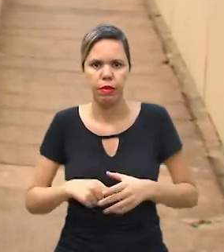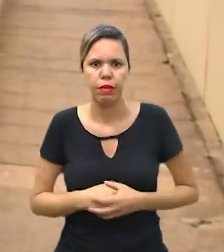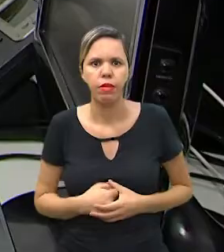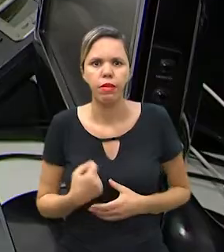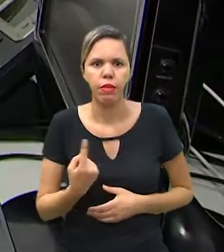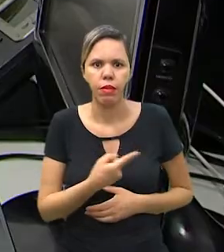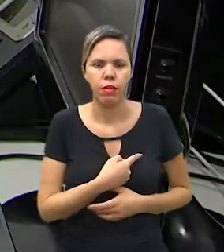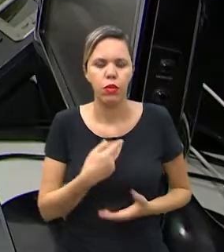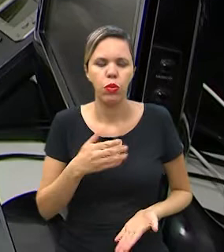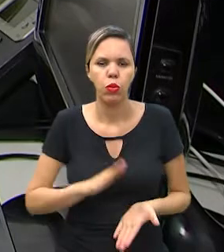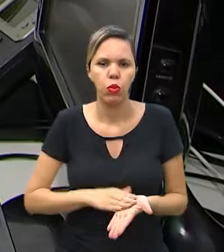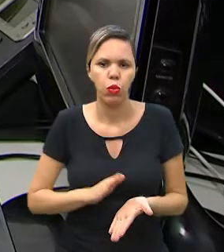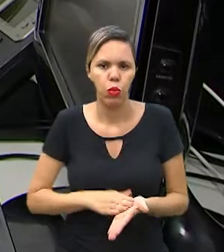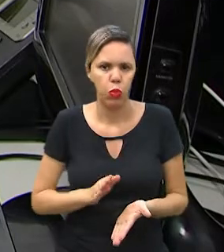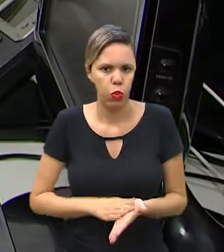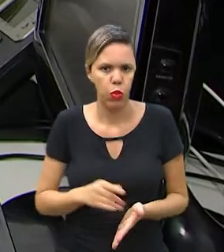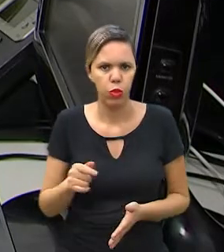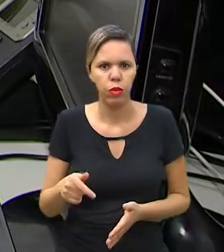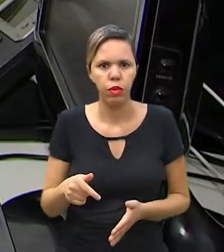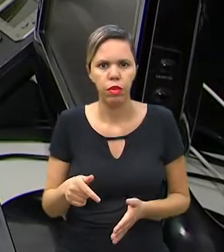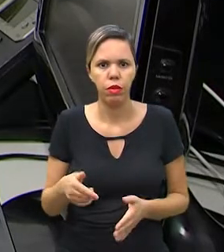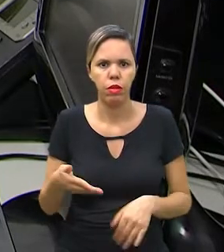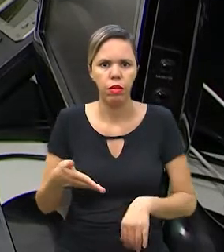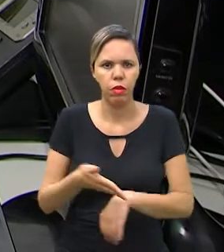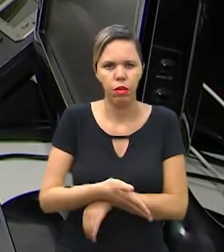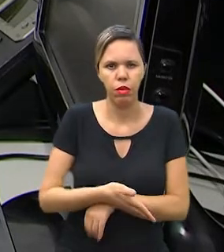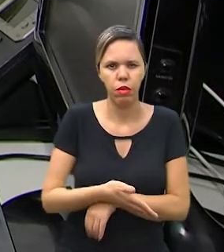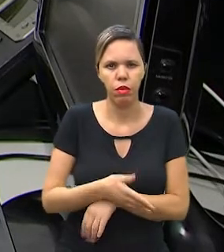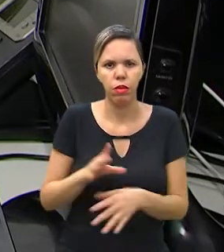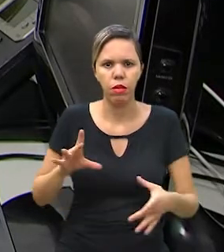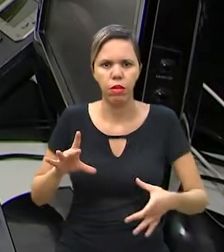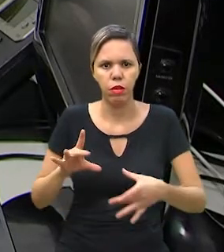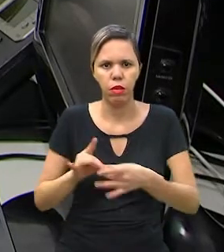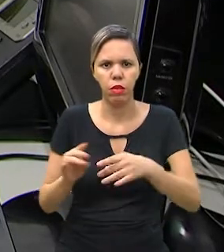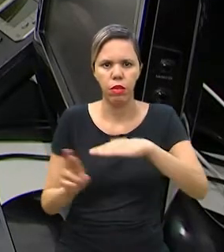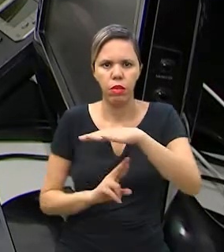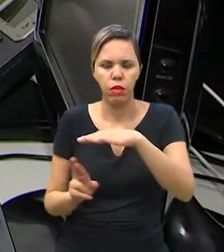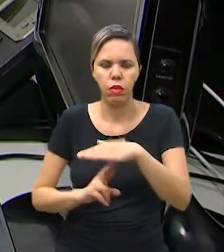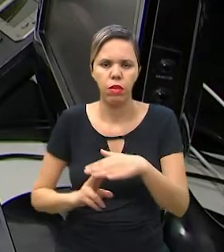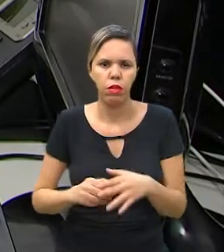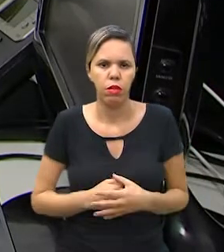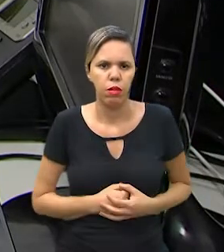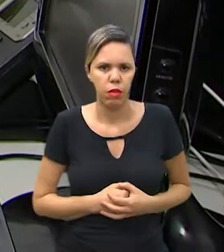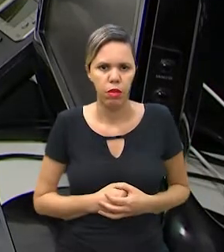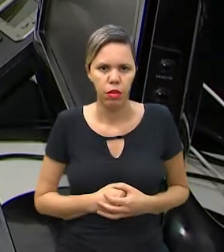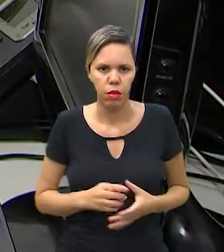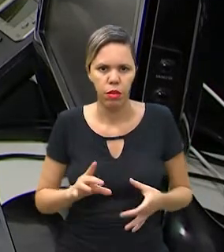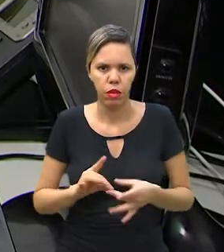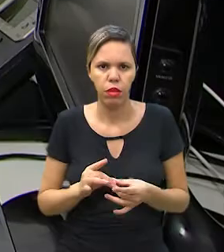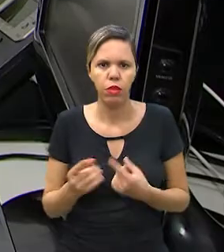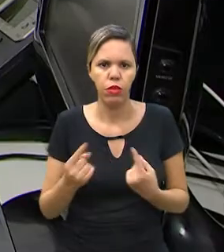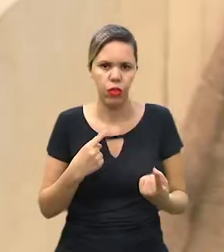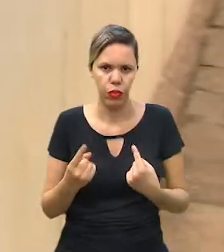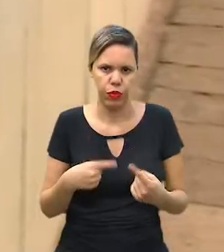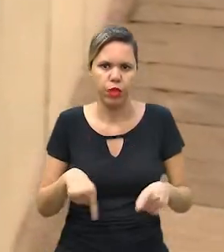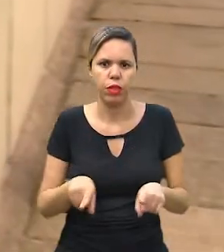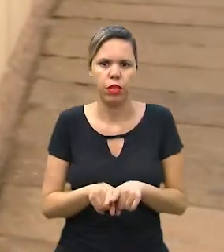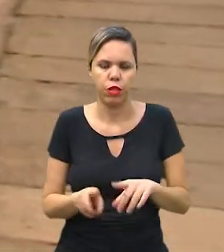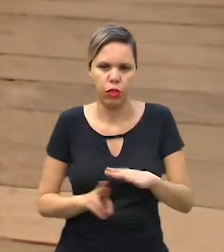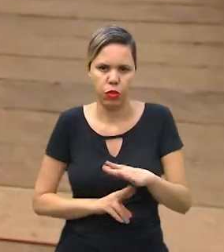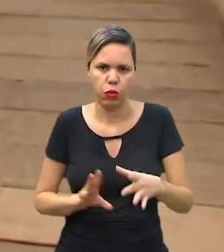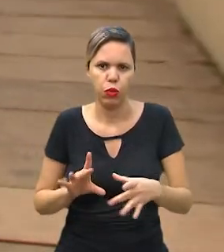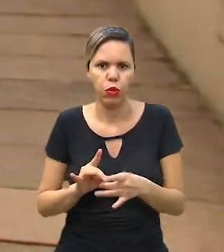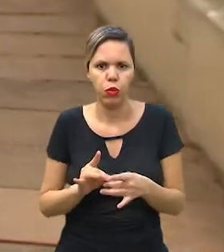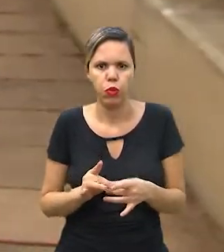do local nós iríamos cobrar mesmo é uma alça de acesso a ligação da rodovia na avenida